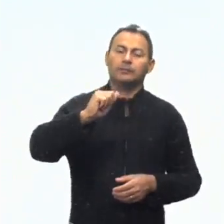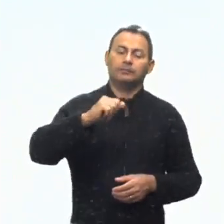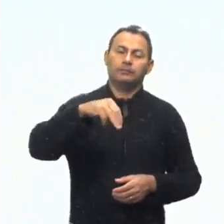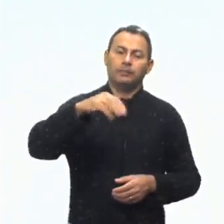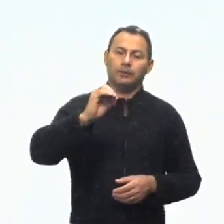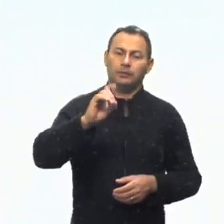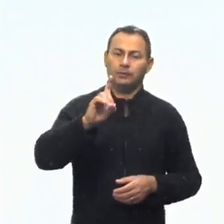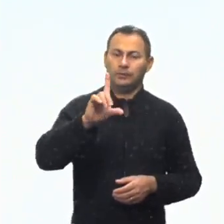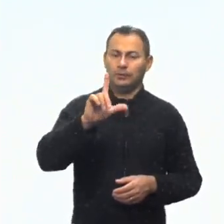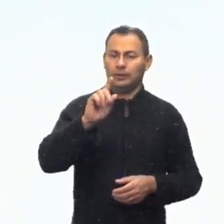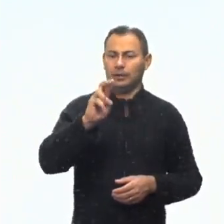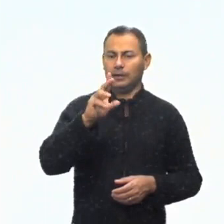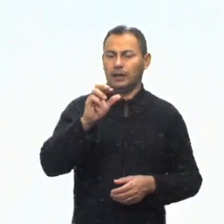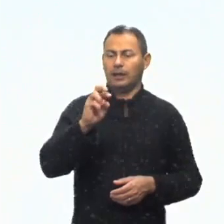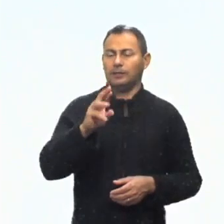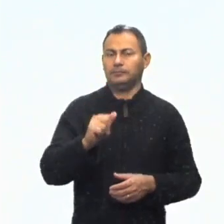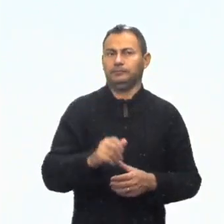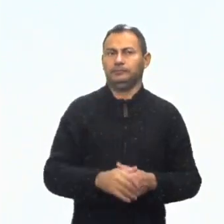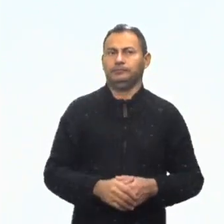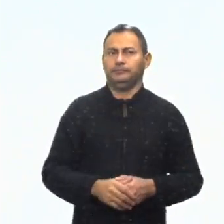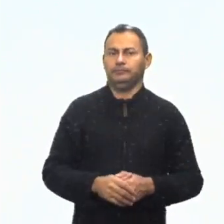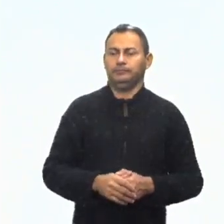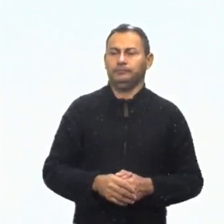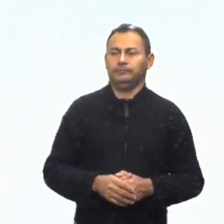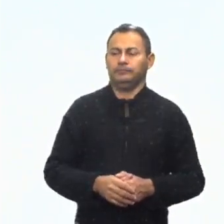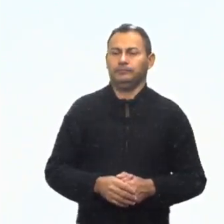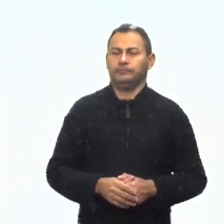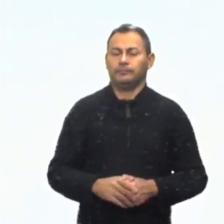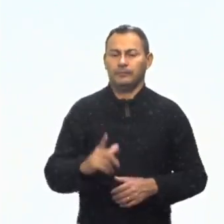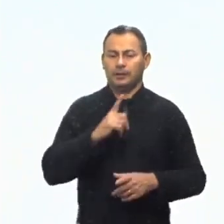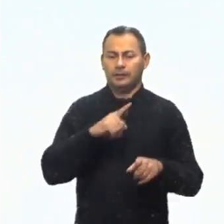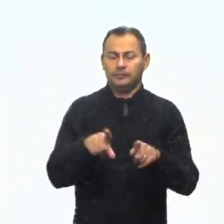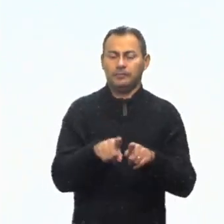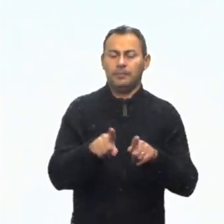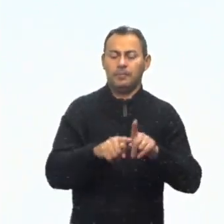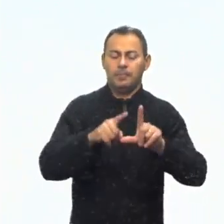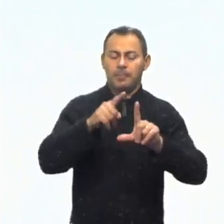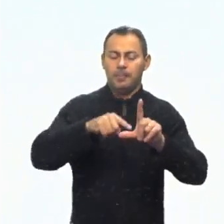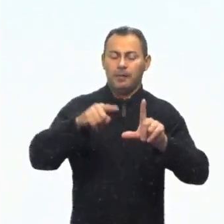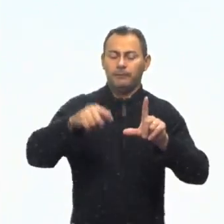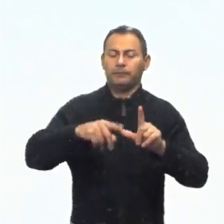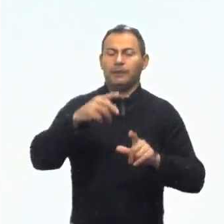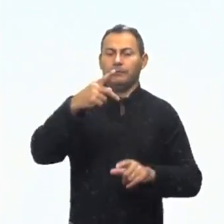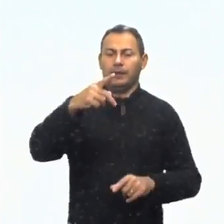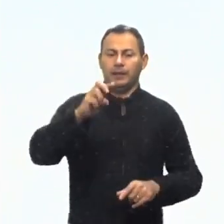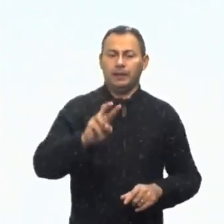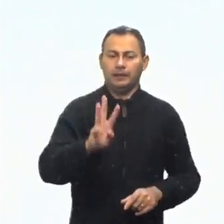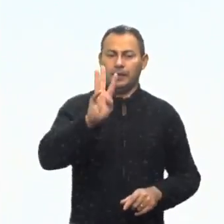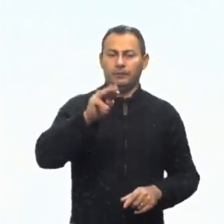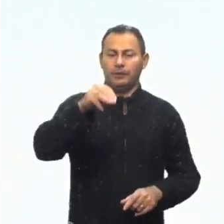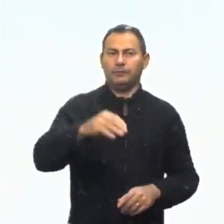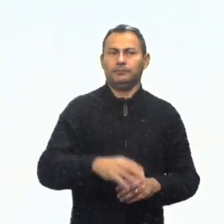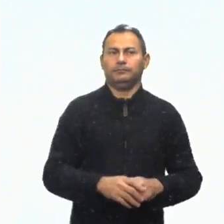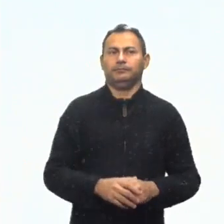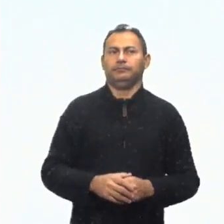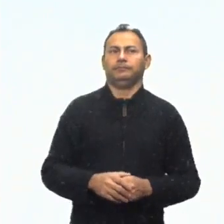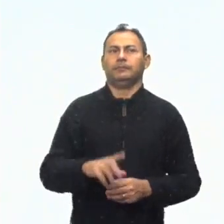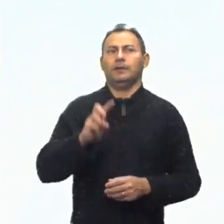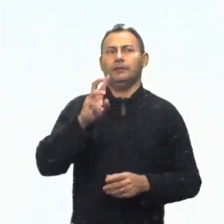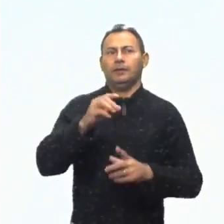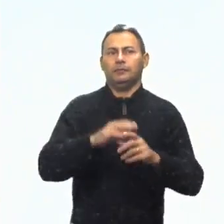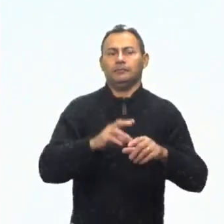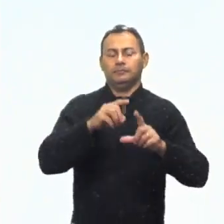PAM, Pulse Amplitude Modulation. Tem a modulação chamada PWM, Pulse Width Modulation. Você